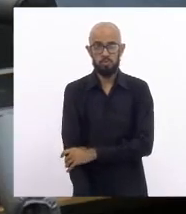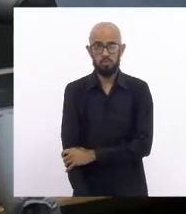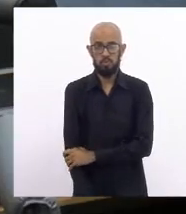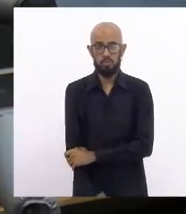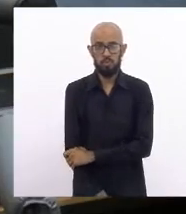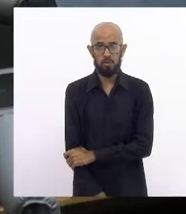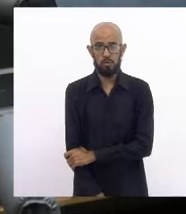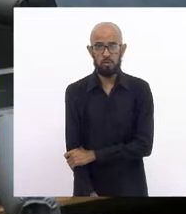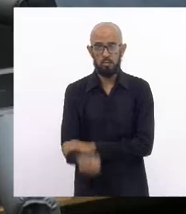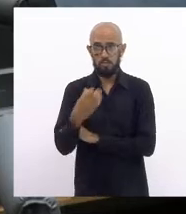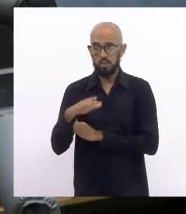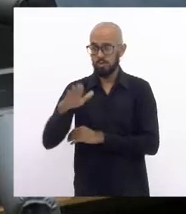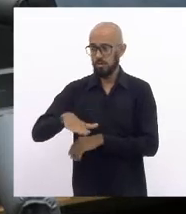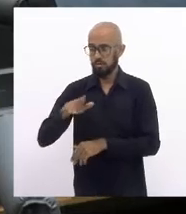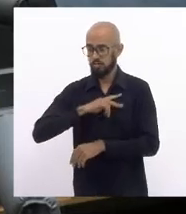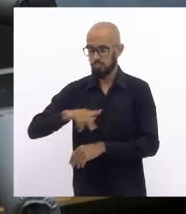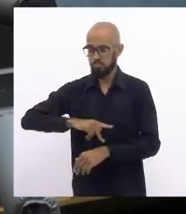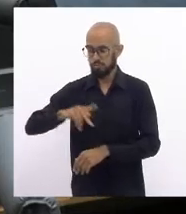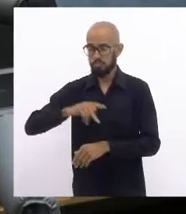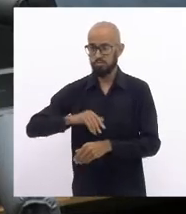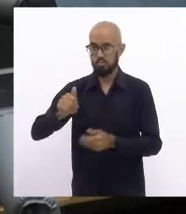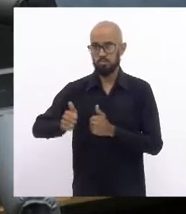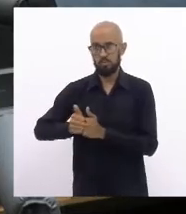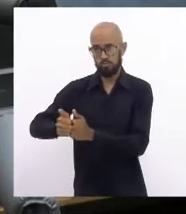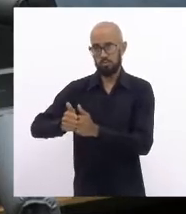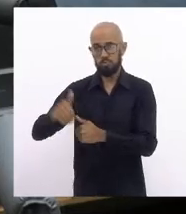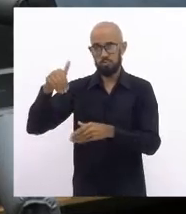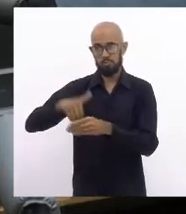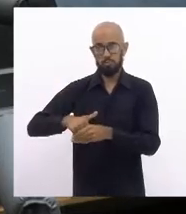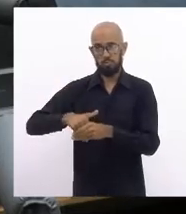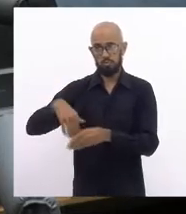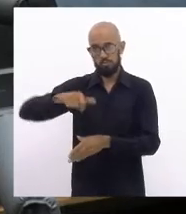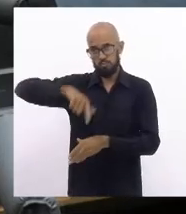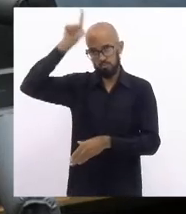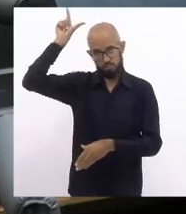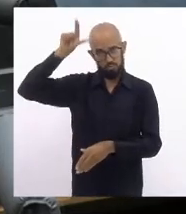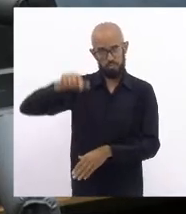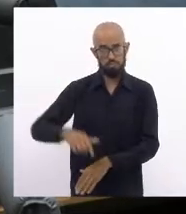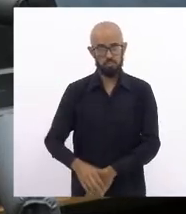Boa tarde, presidente. Acompanho o voto do relator, do deputado Luiz Paulo.